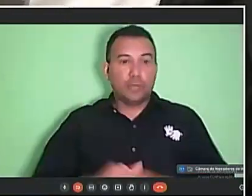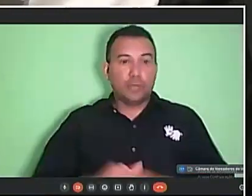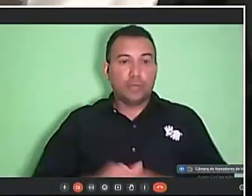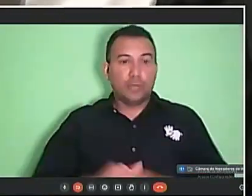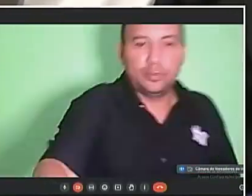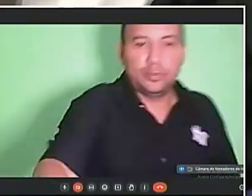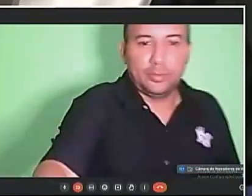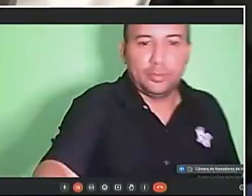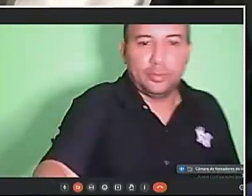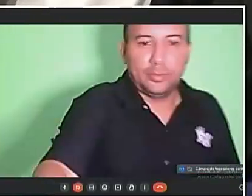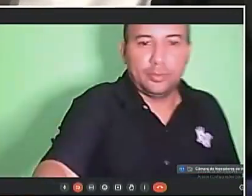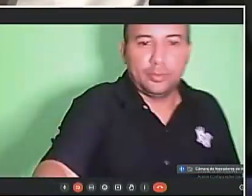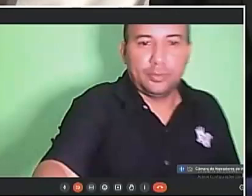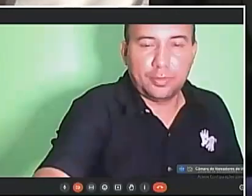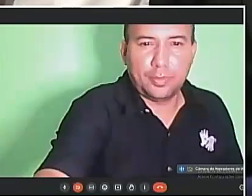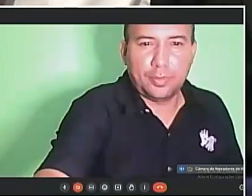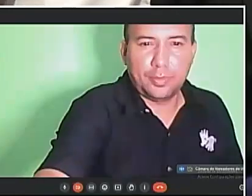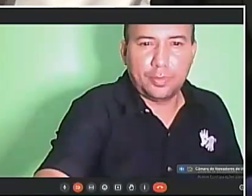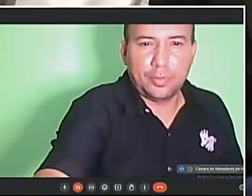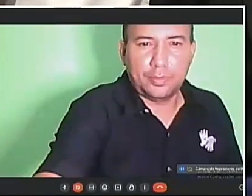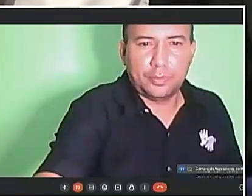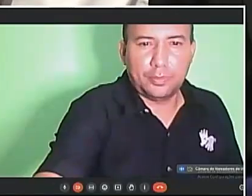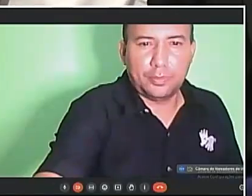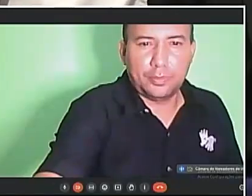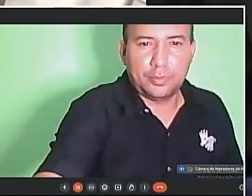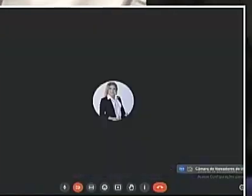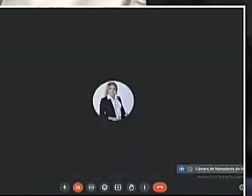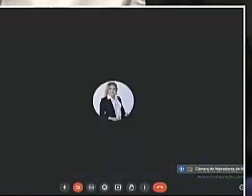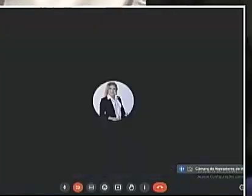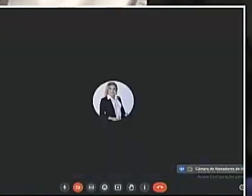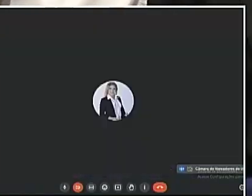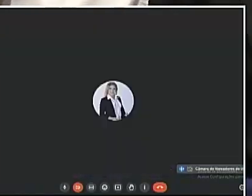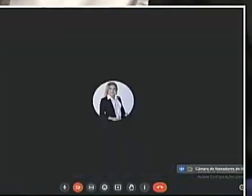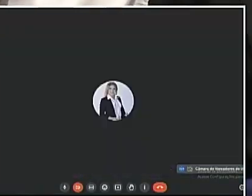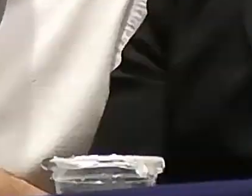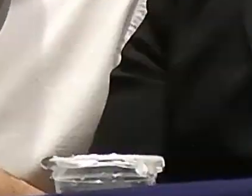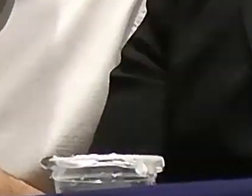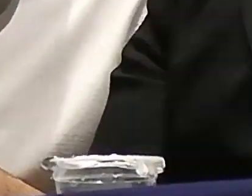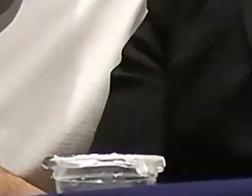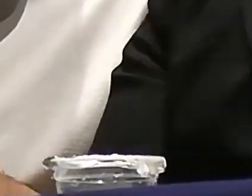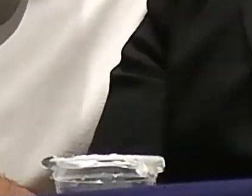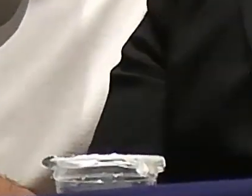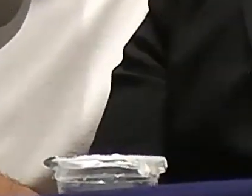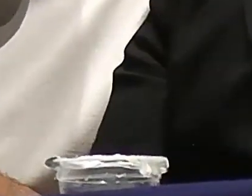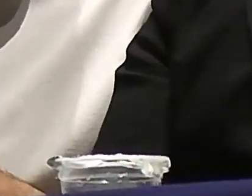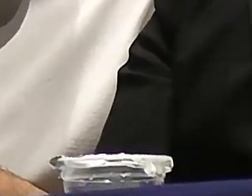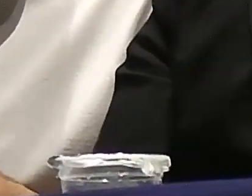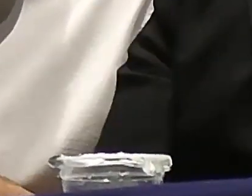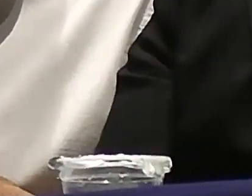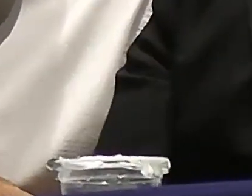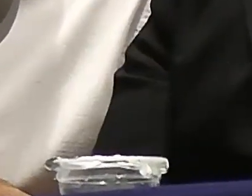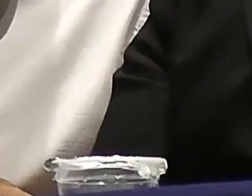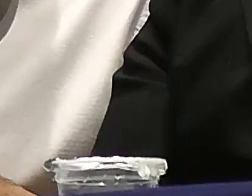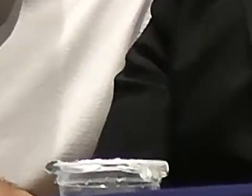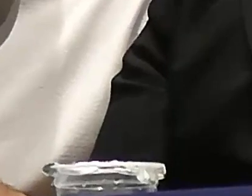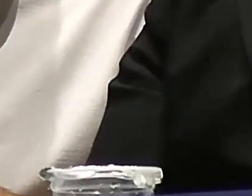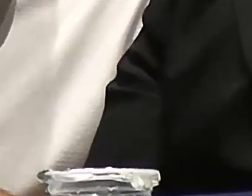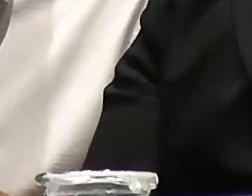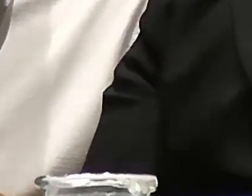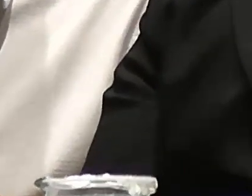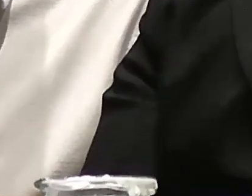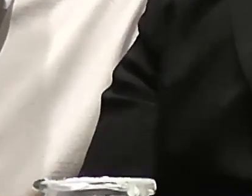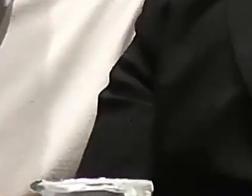continuar. Foi pontuado muito bem, tem muitas casas que não têm condição da volta. Já tínhamos um plano